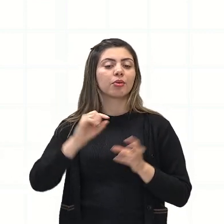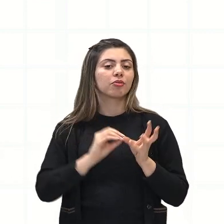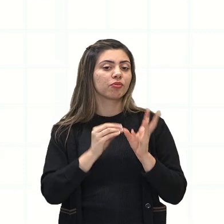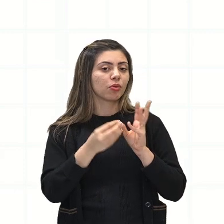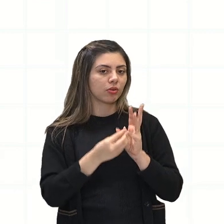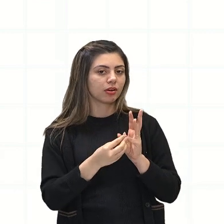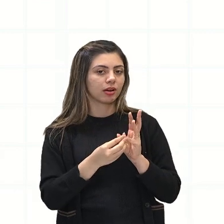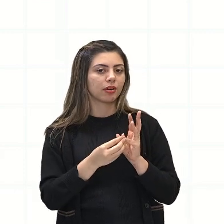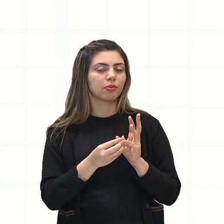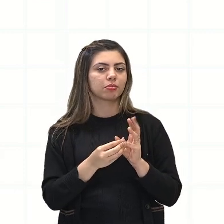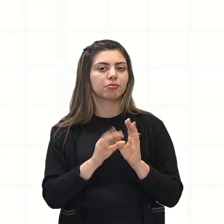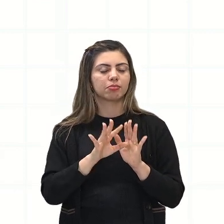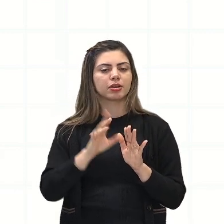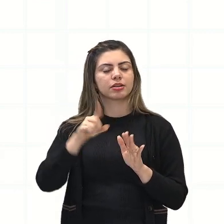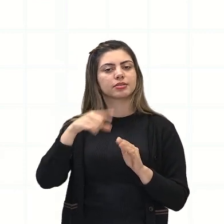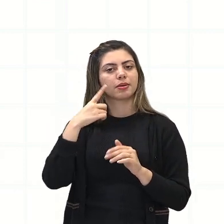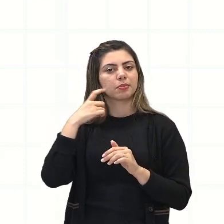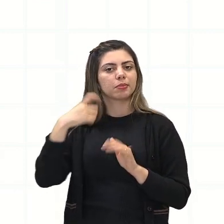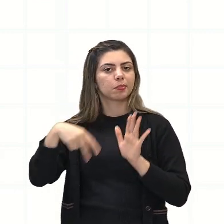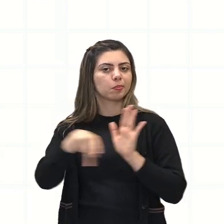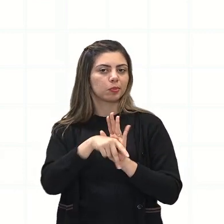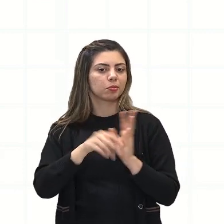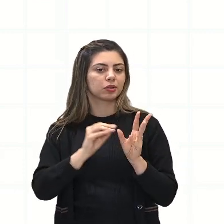N ali, o som é o som de uma vogal.